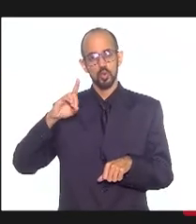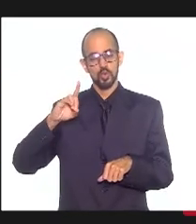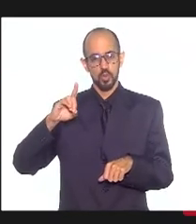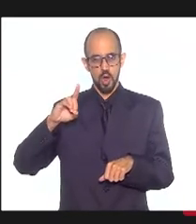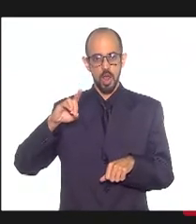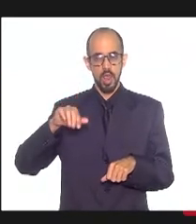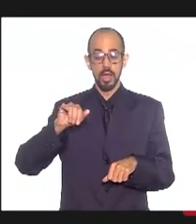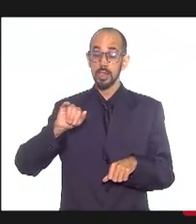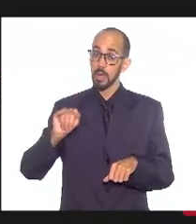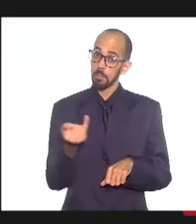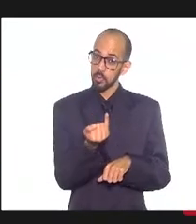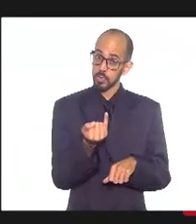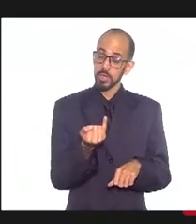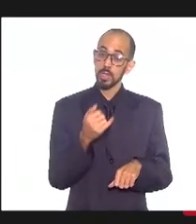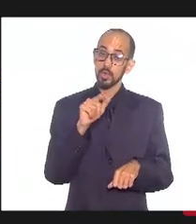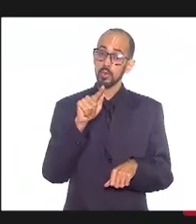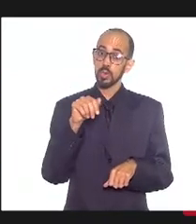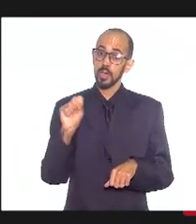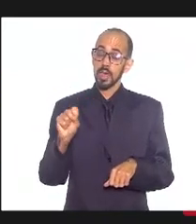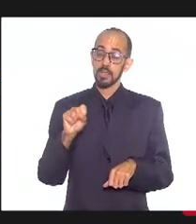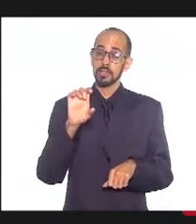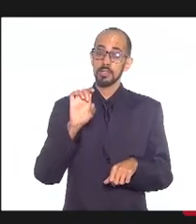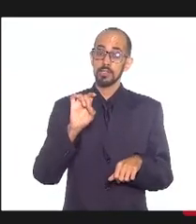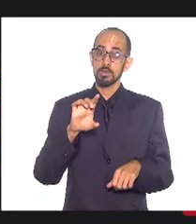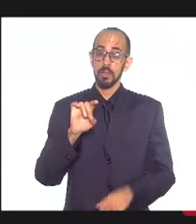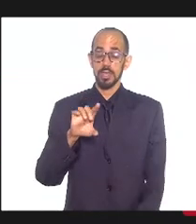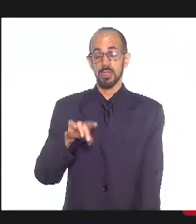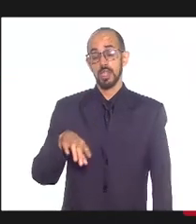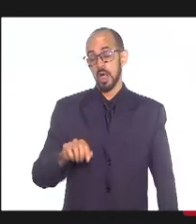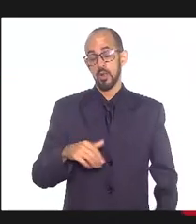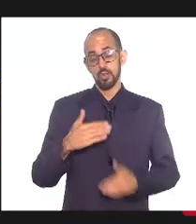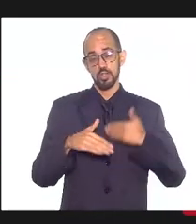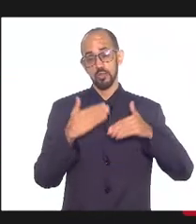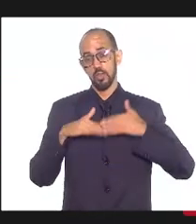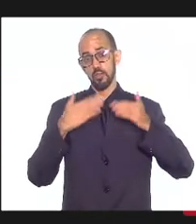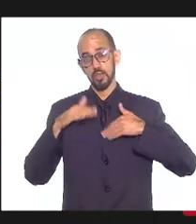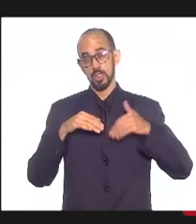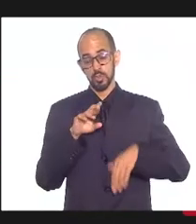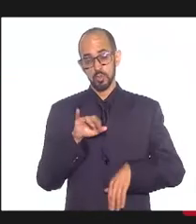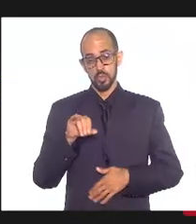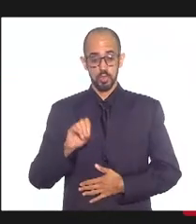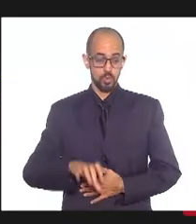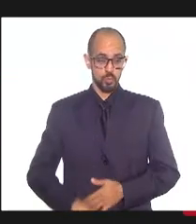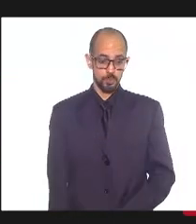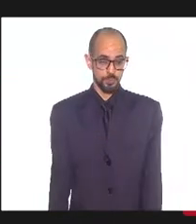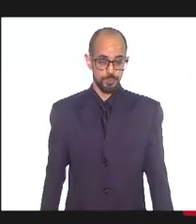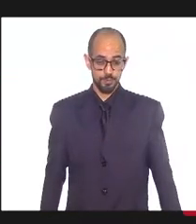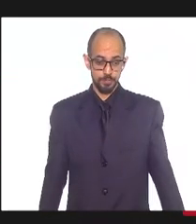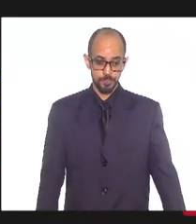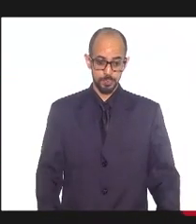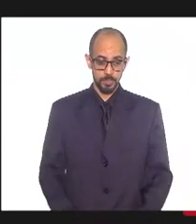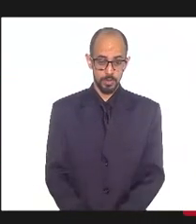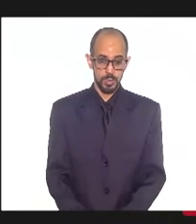não aproveitando o gás, especialmente não desenvolvendo o Rio de Janeiro como grande produtor de gás. Próximo.